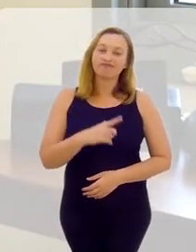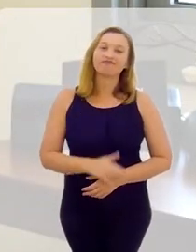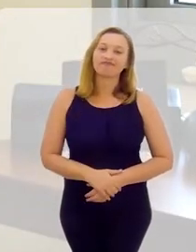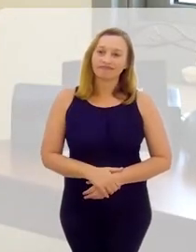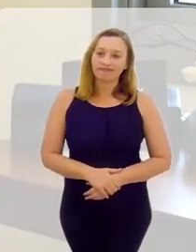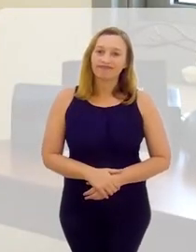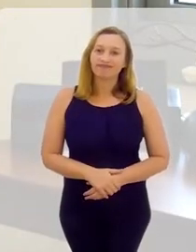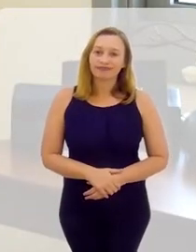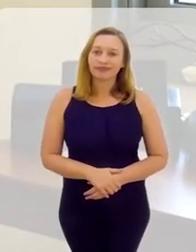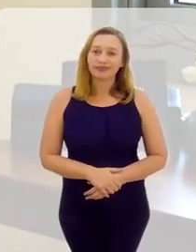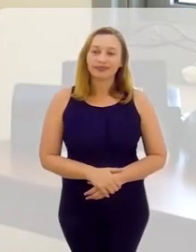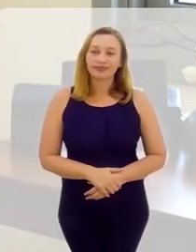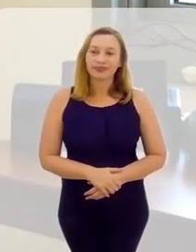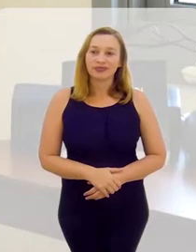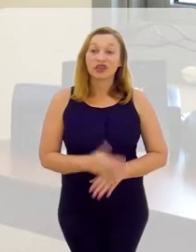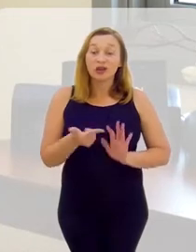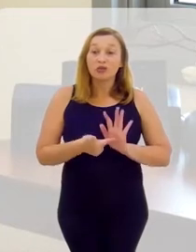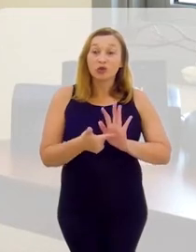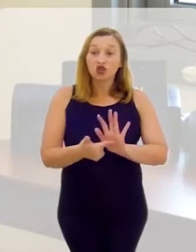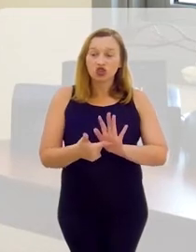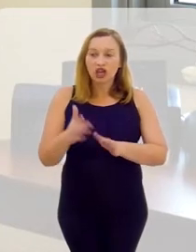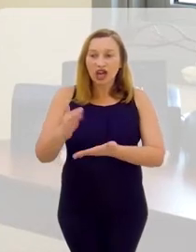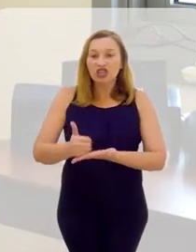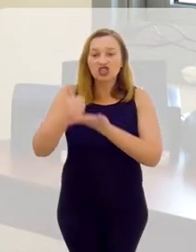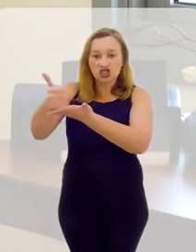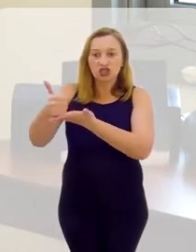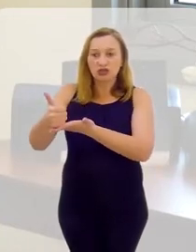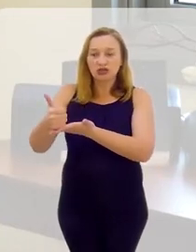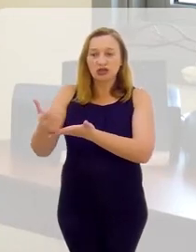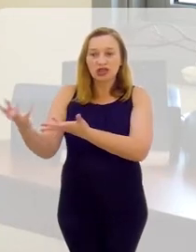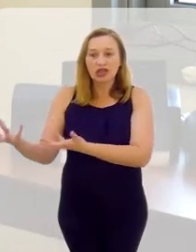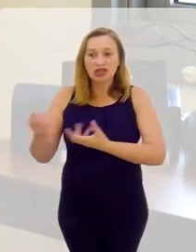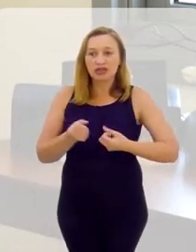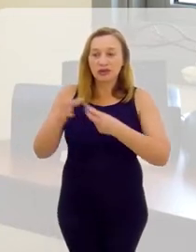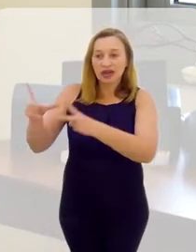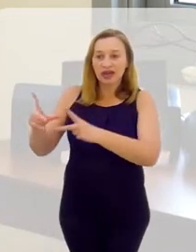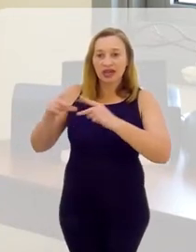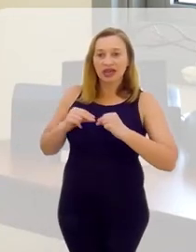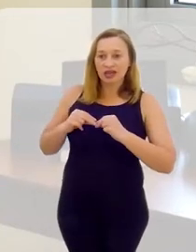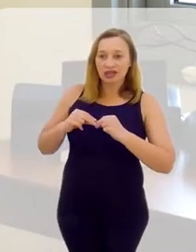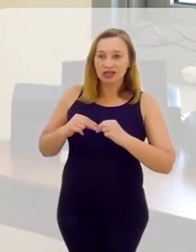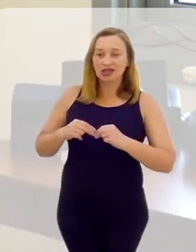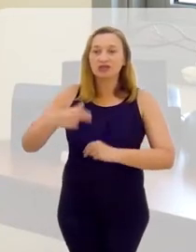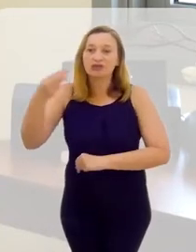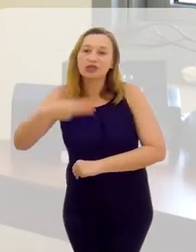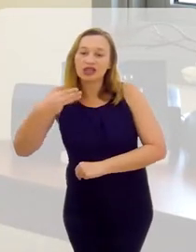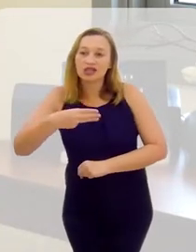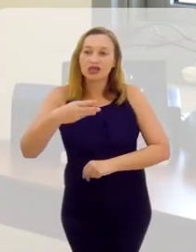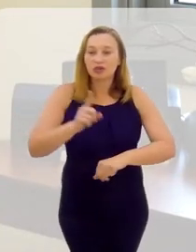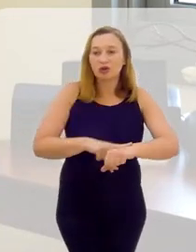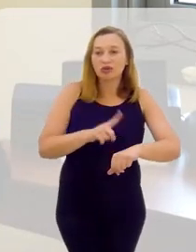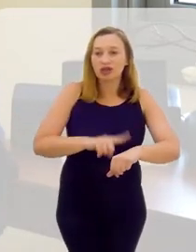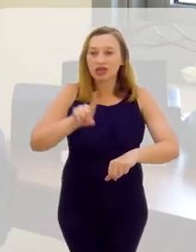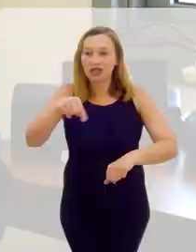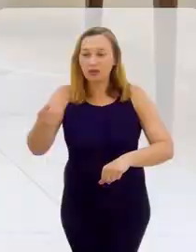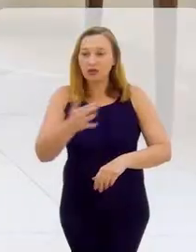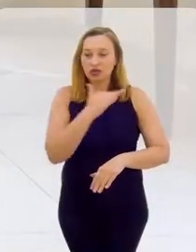período probatório, em que ele vai se mostrar digno de receber uma herança no terceiro estado, que depois dessa